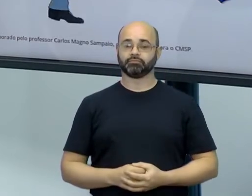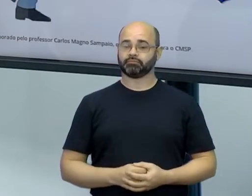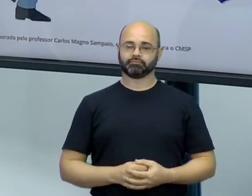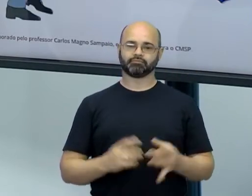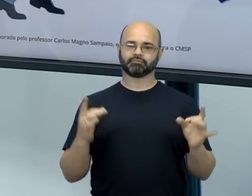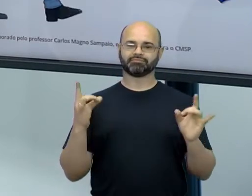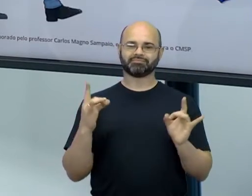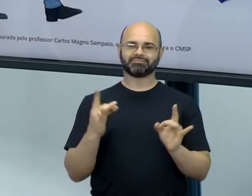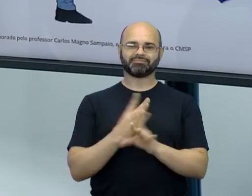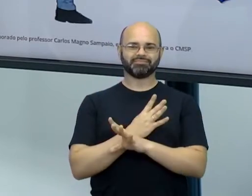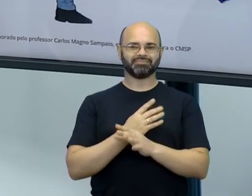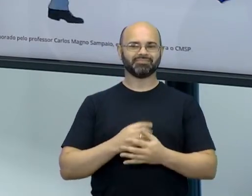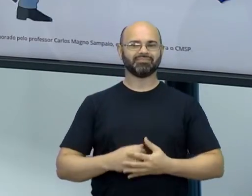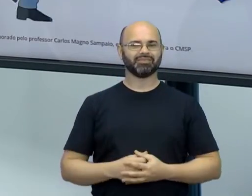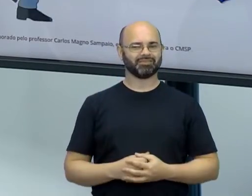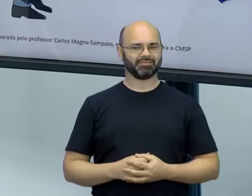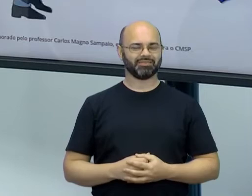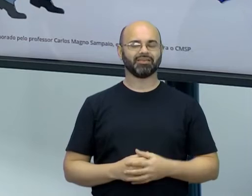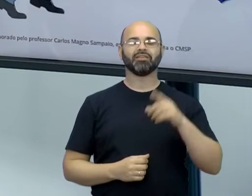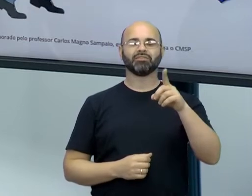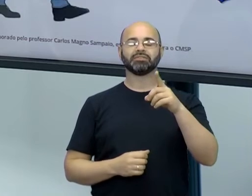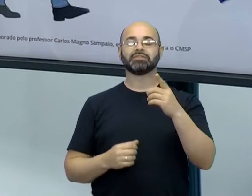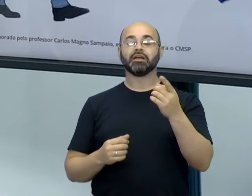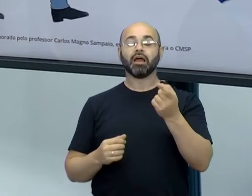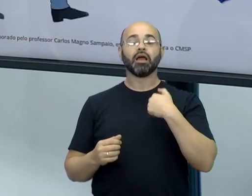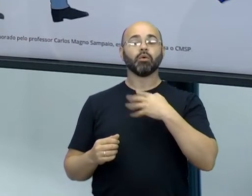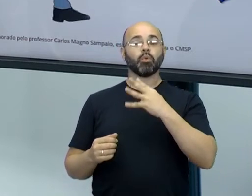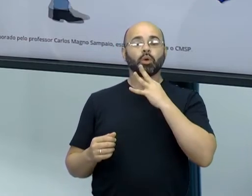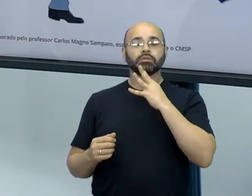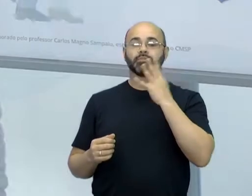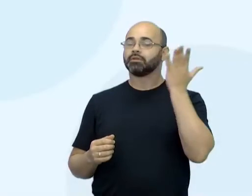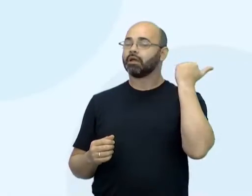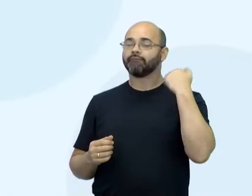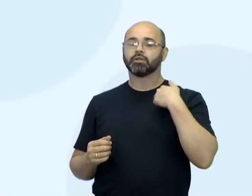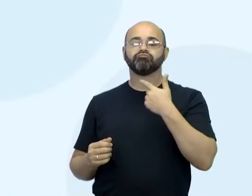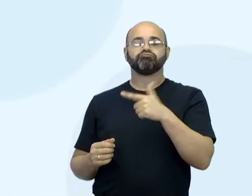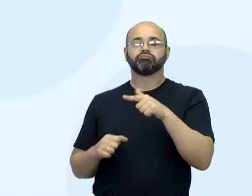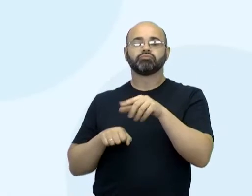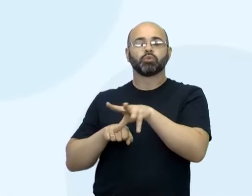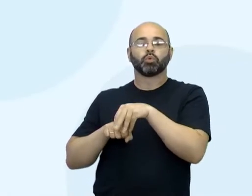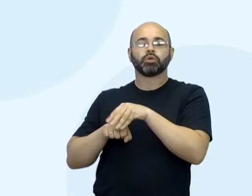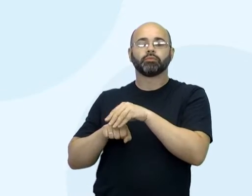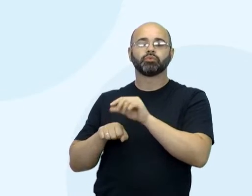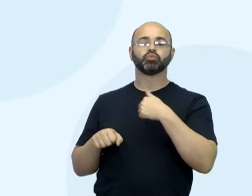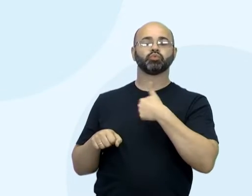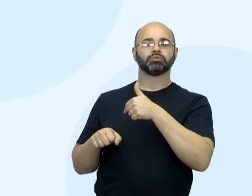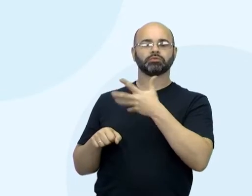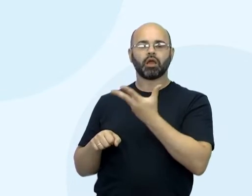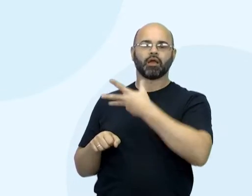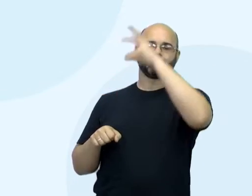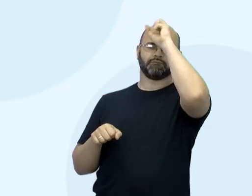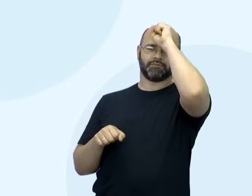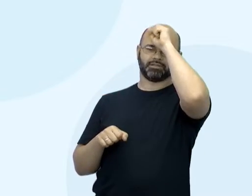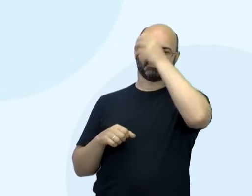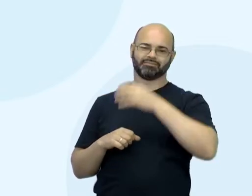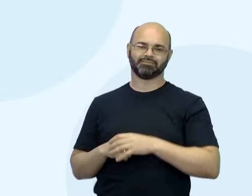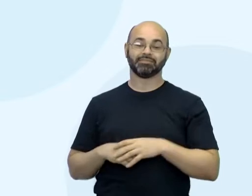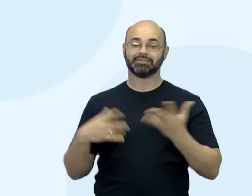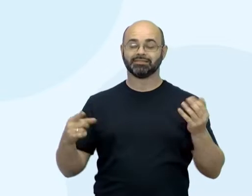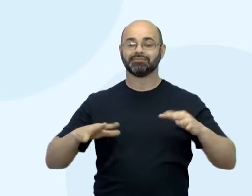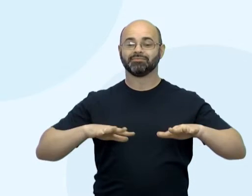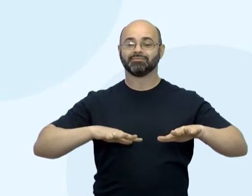você incorporar esse conhecimento que você ainda não sabia. Volta para a tela, por favor. Agora, quem coordena a nossa